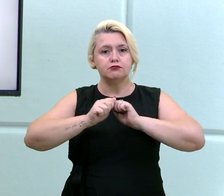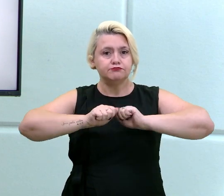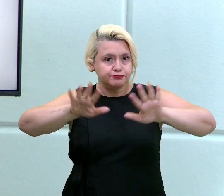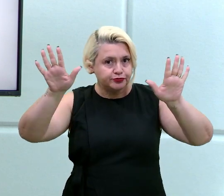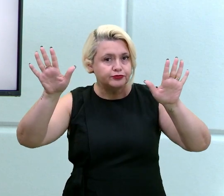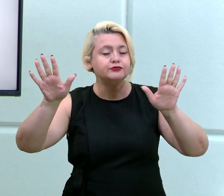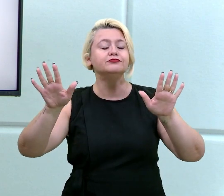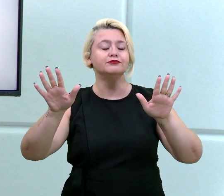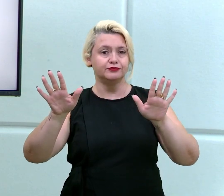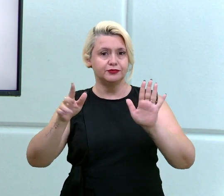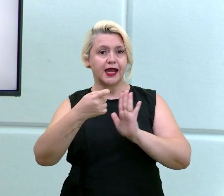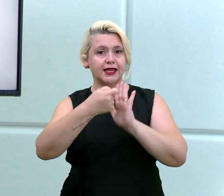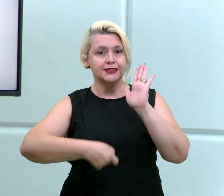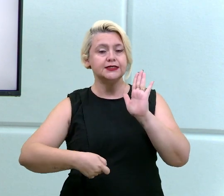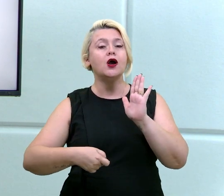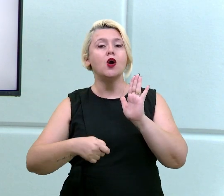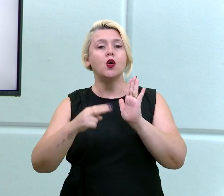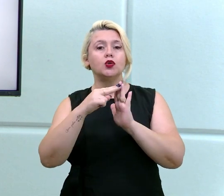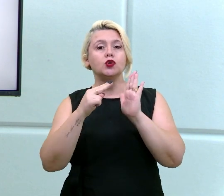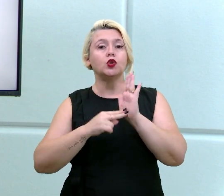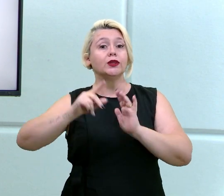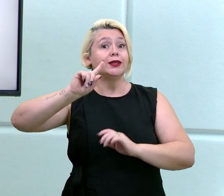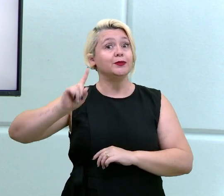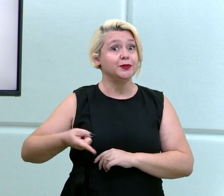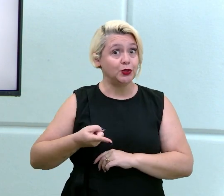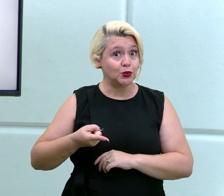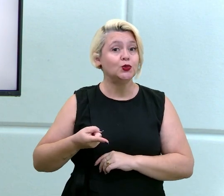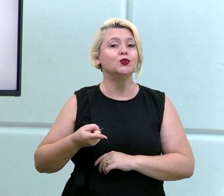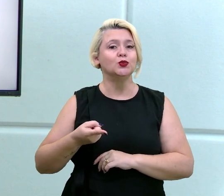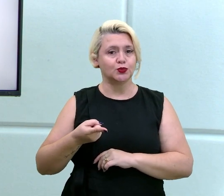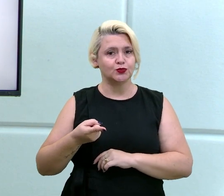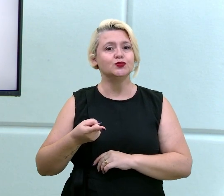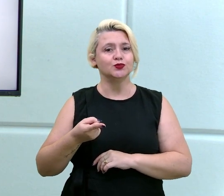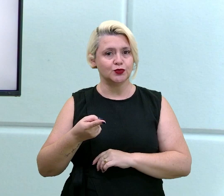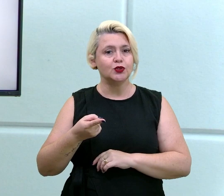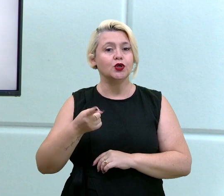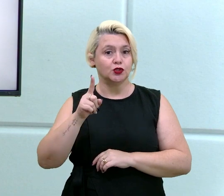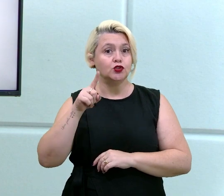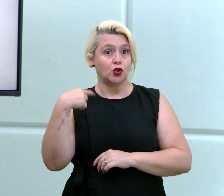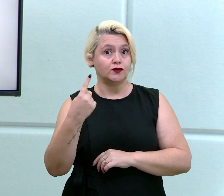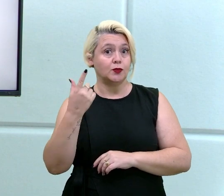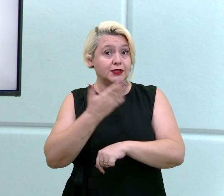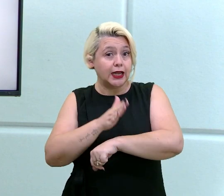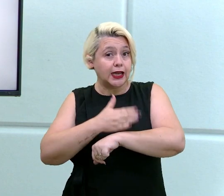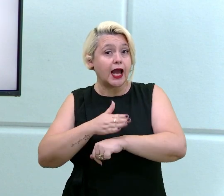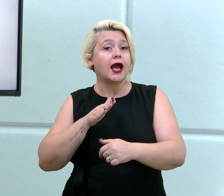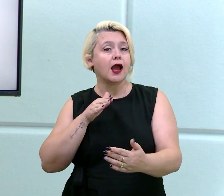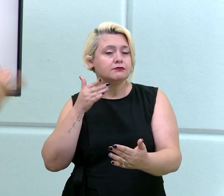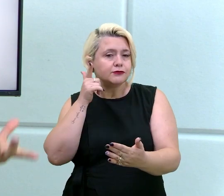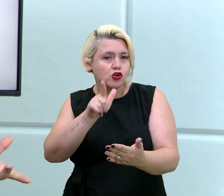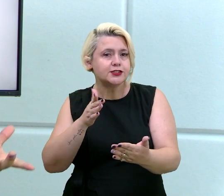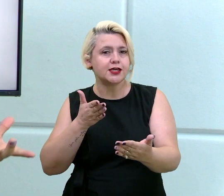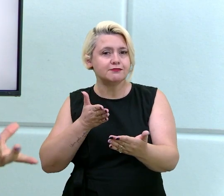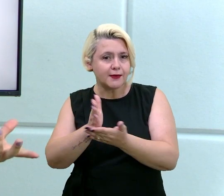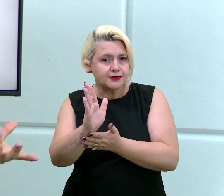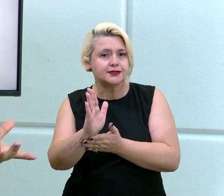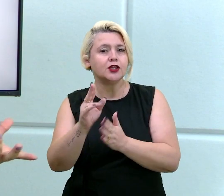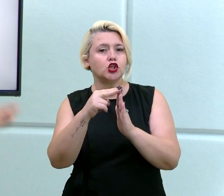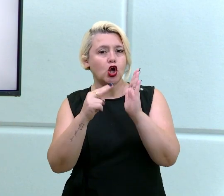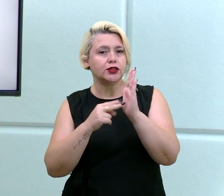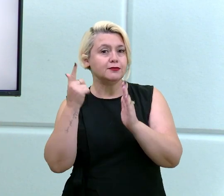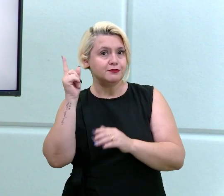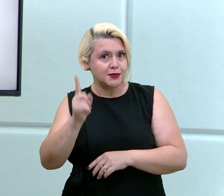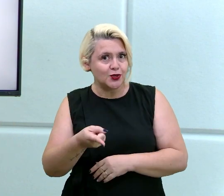vocês, da redação nota 1000. É assim que nós vamos chegar à redação nota 1000, não é isso? Treinando a redação nota